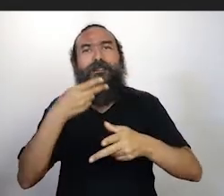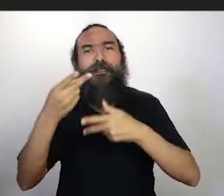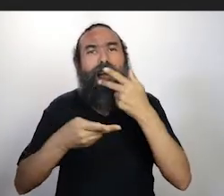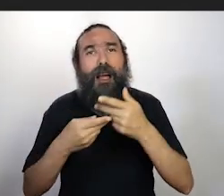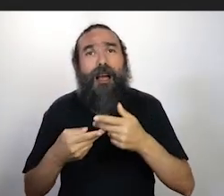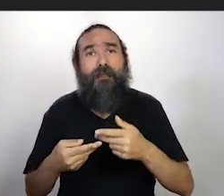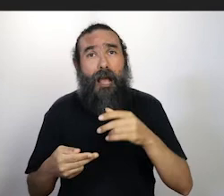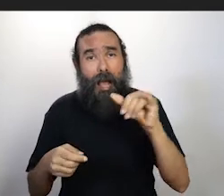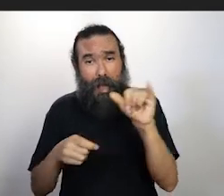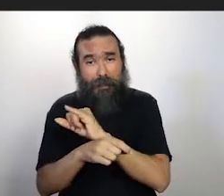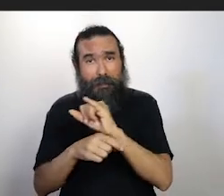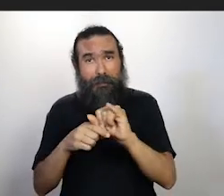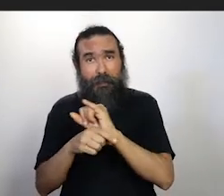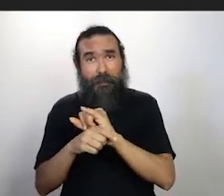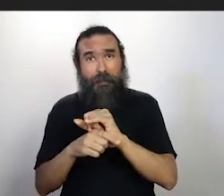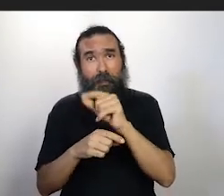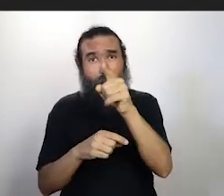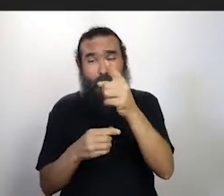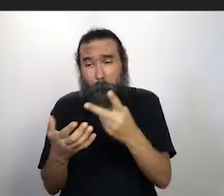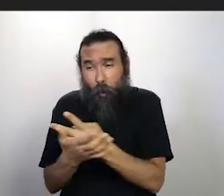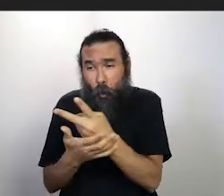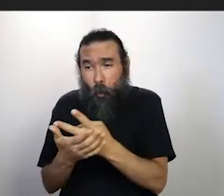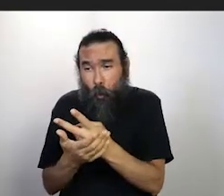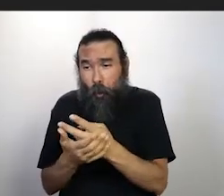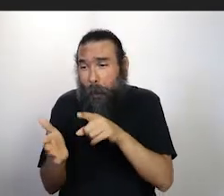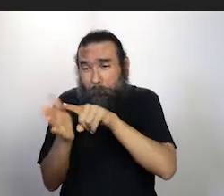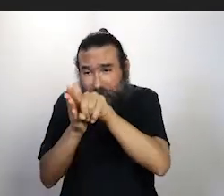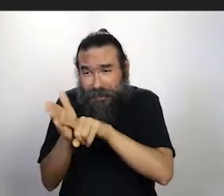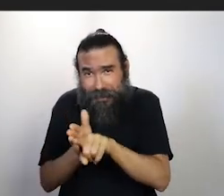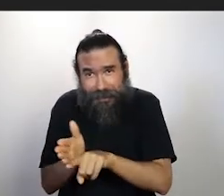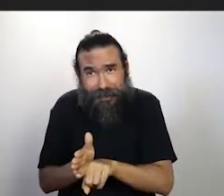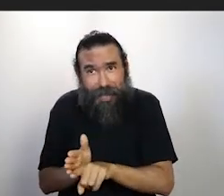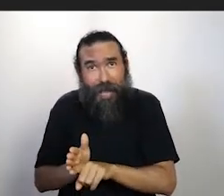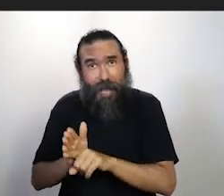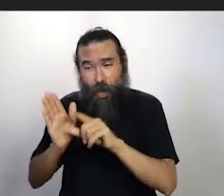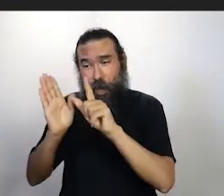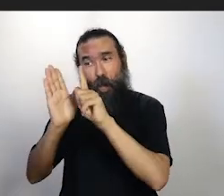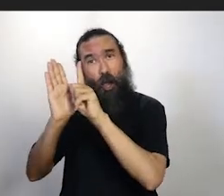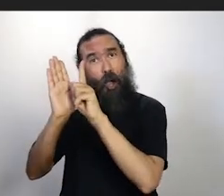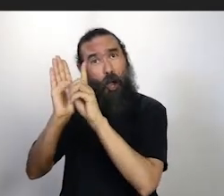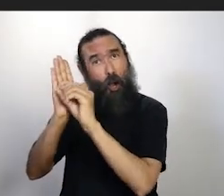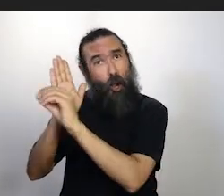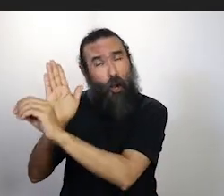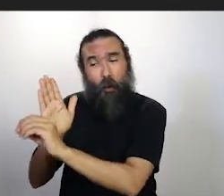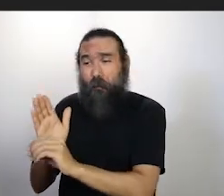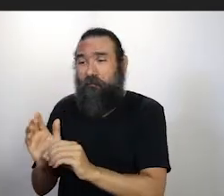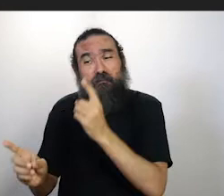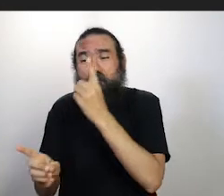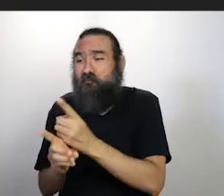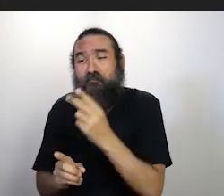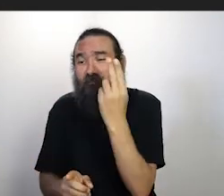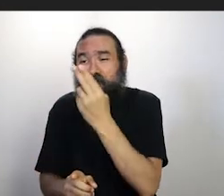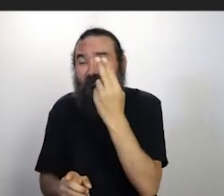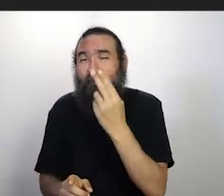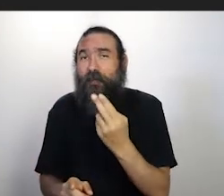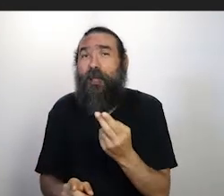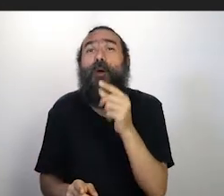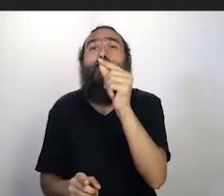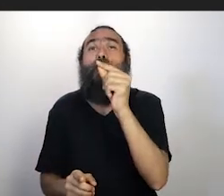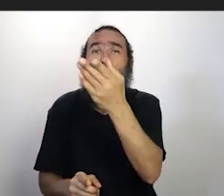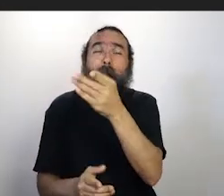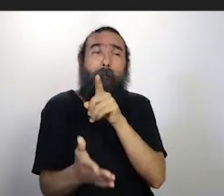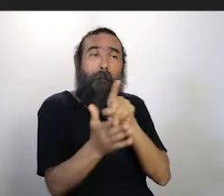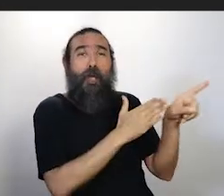vai achar no Google, converse com os mais velhos. Então, quando ela falou dos avós, me lembrei dessa